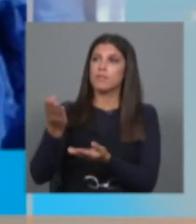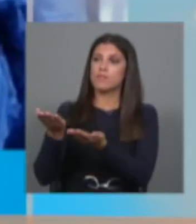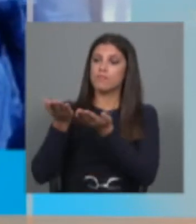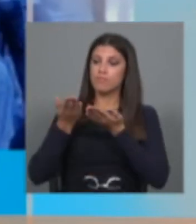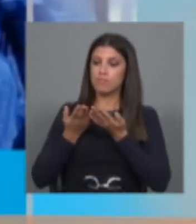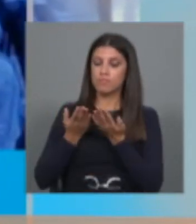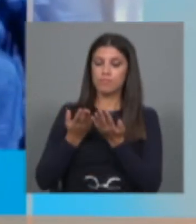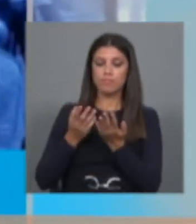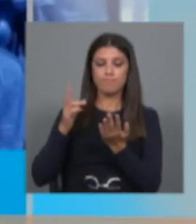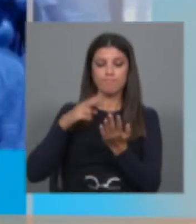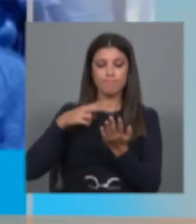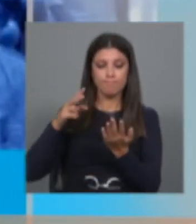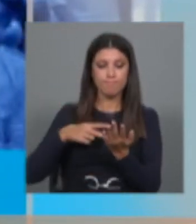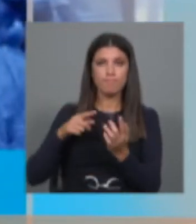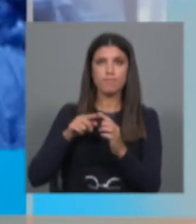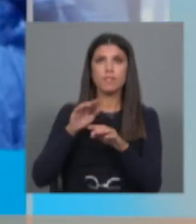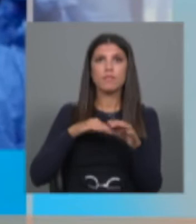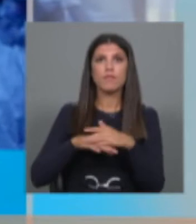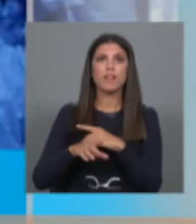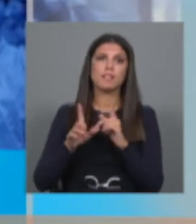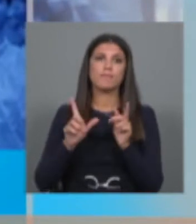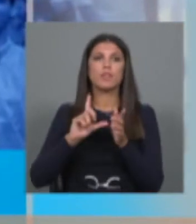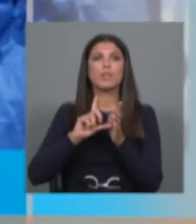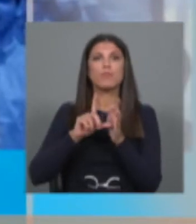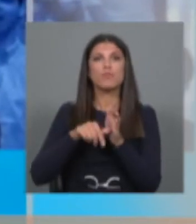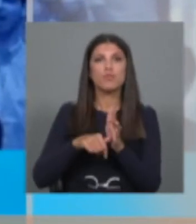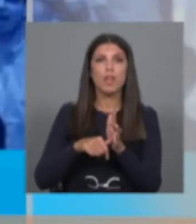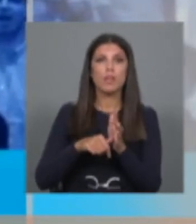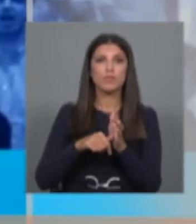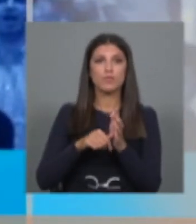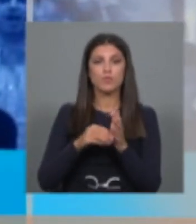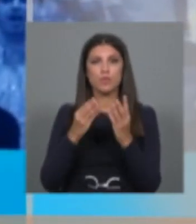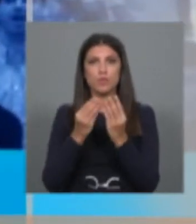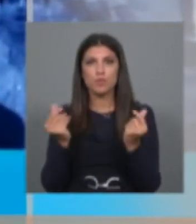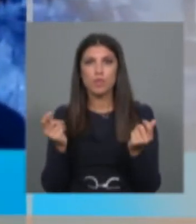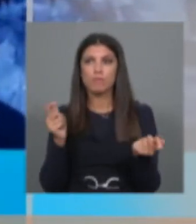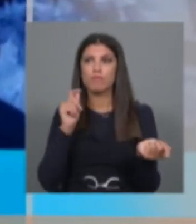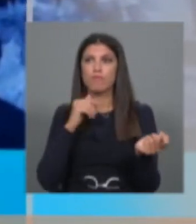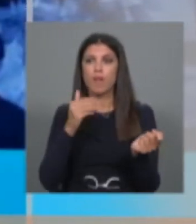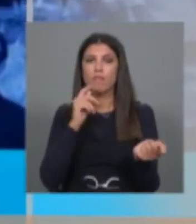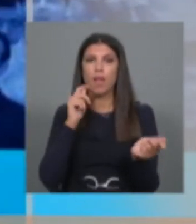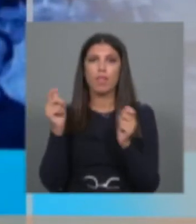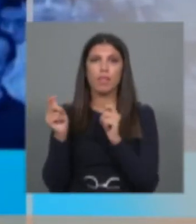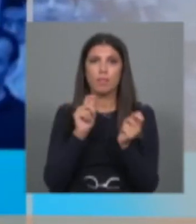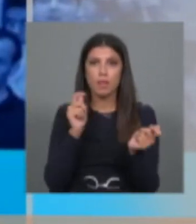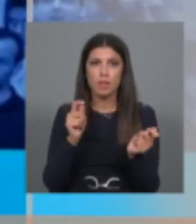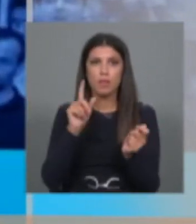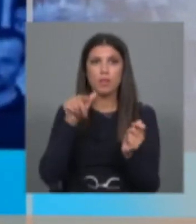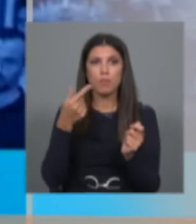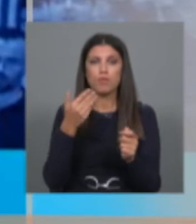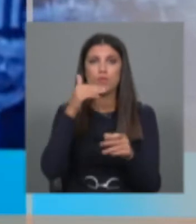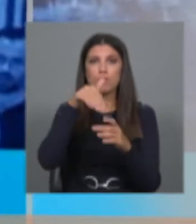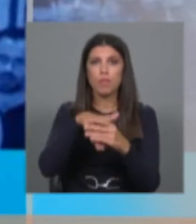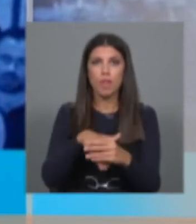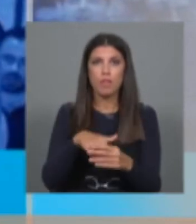faça o que tecnicamente é um projeto de resolução que será debatido e votado. As posições